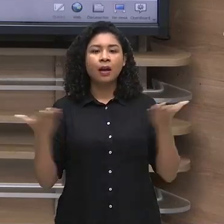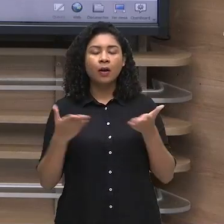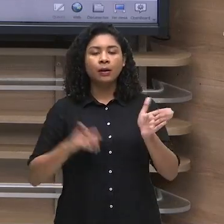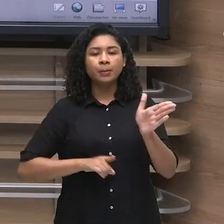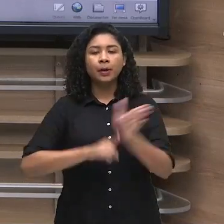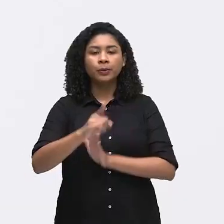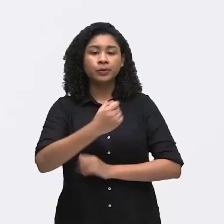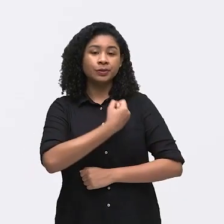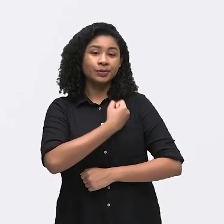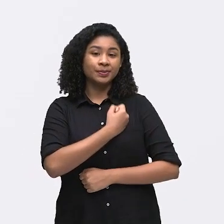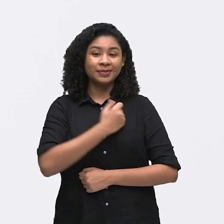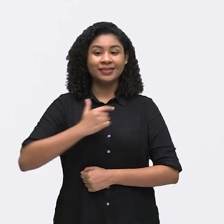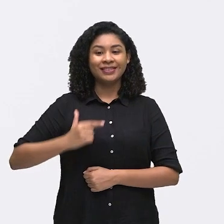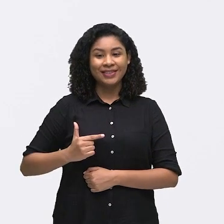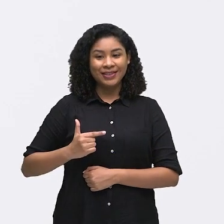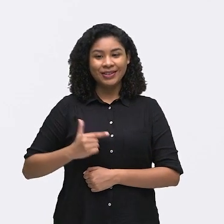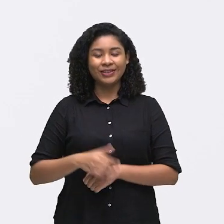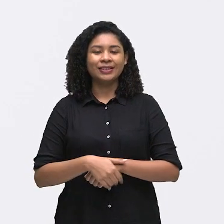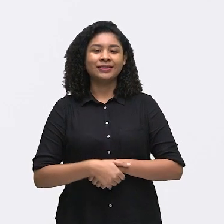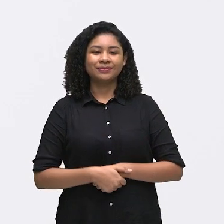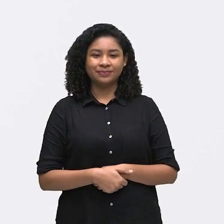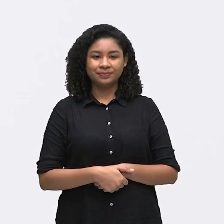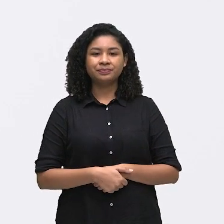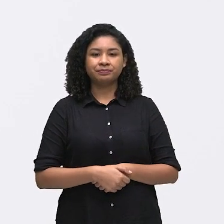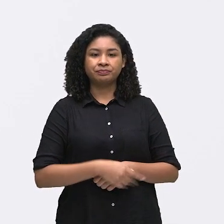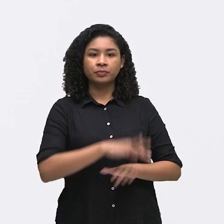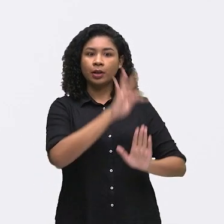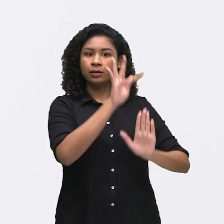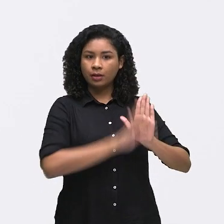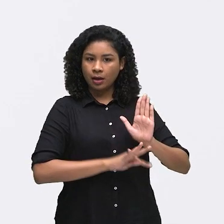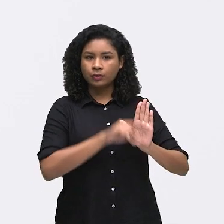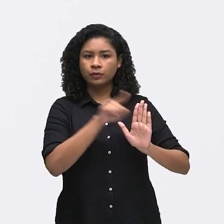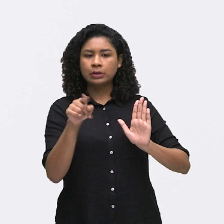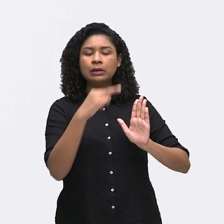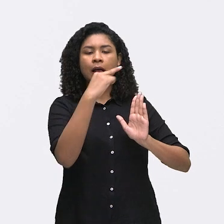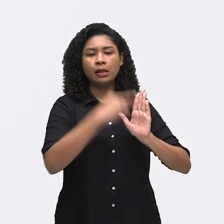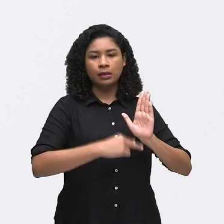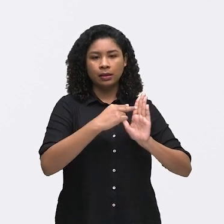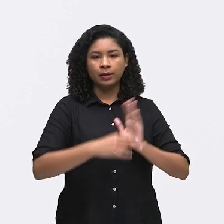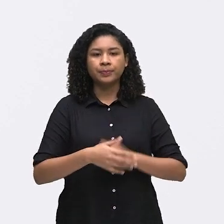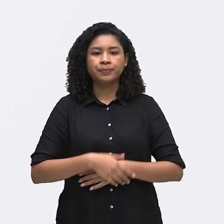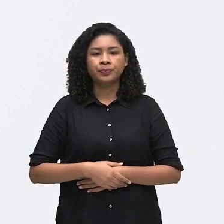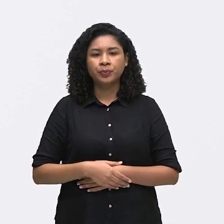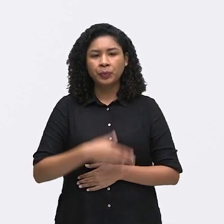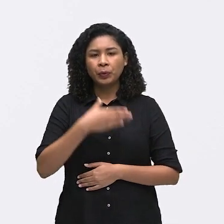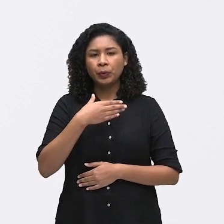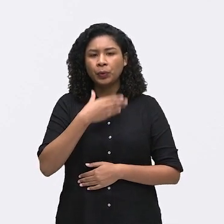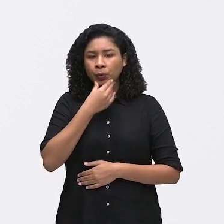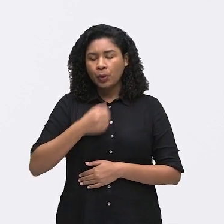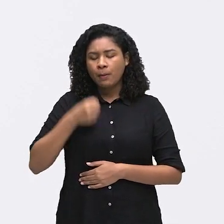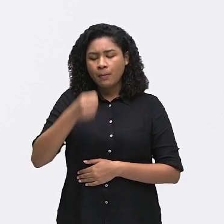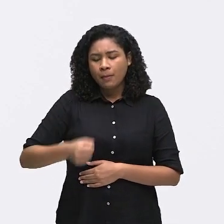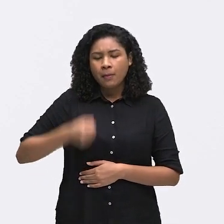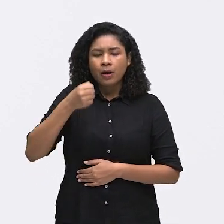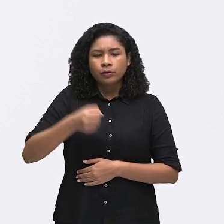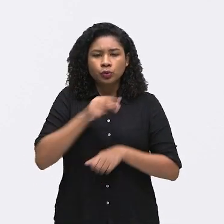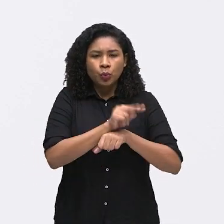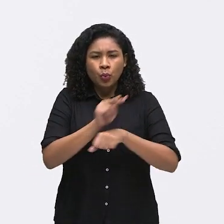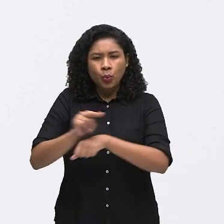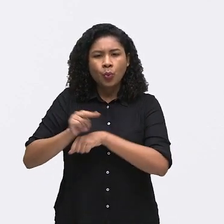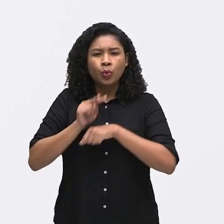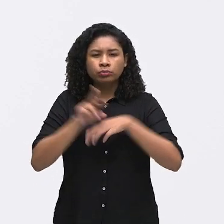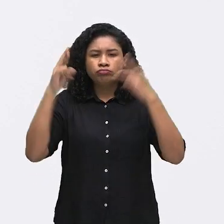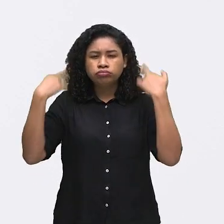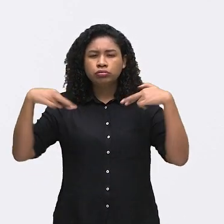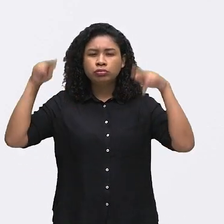de número 2. Vamos lá. Aí você vai ler, ó, um pastor costumava levar o seu rebanho para fora